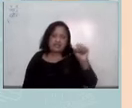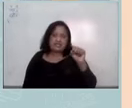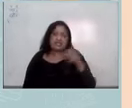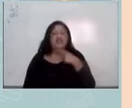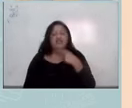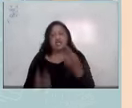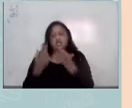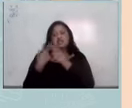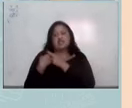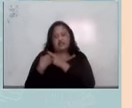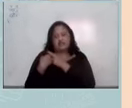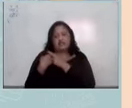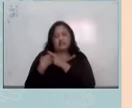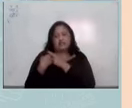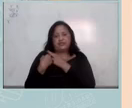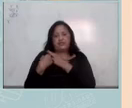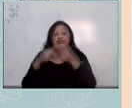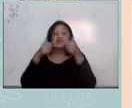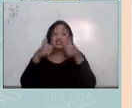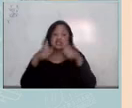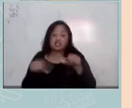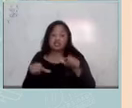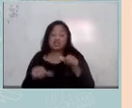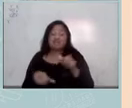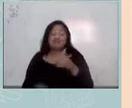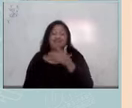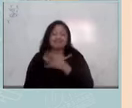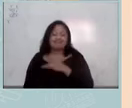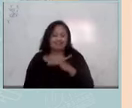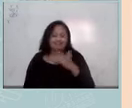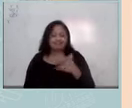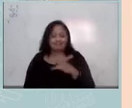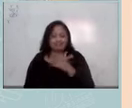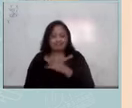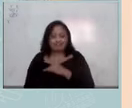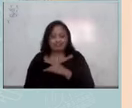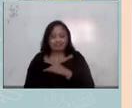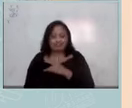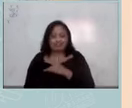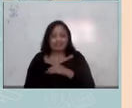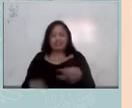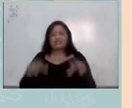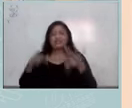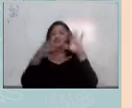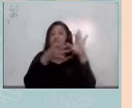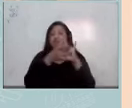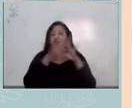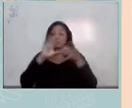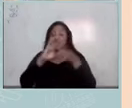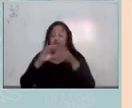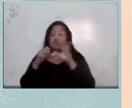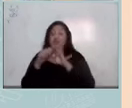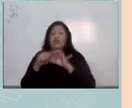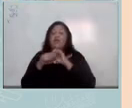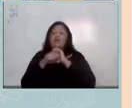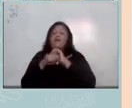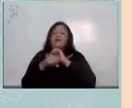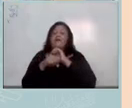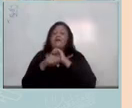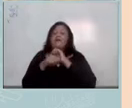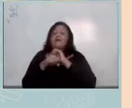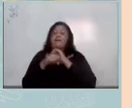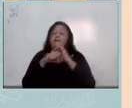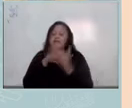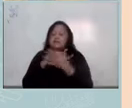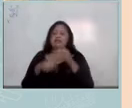Saúde. E estamos aí, né, infelizmente, nesse contexto pandêmico ainda. Então, vejam, no caso da